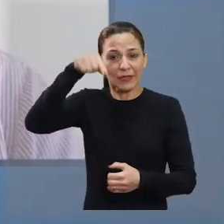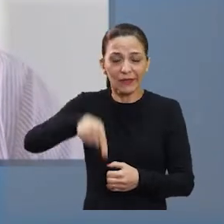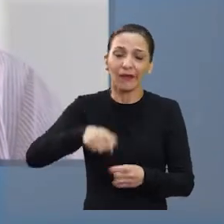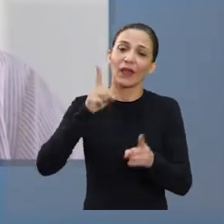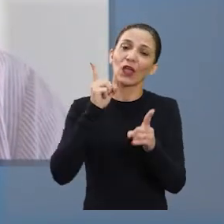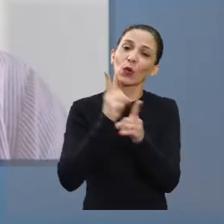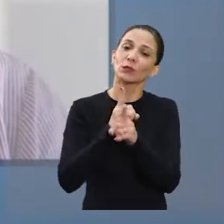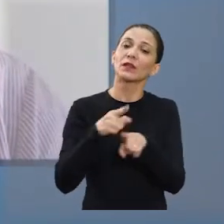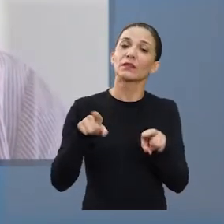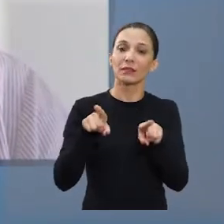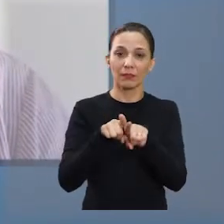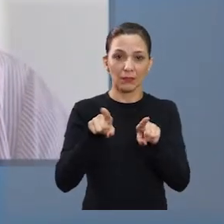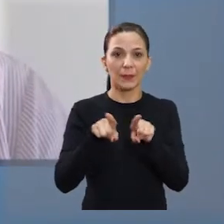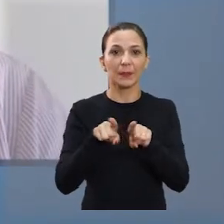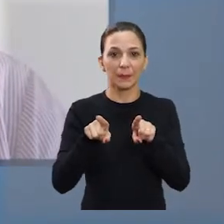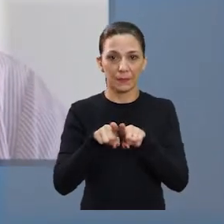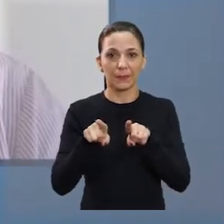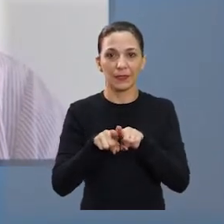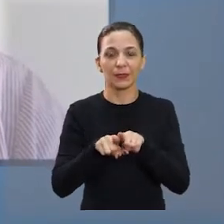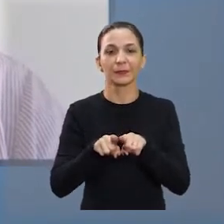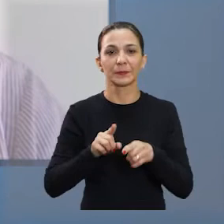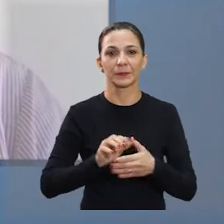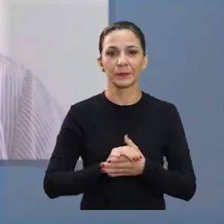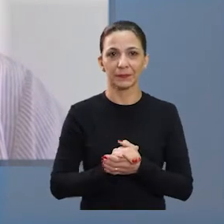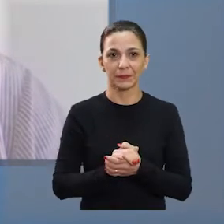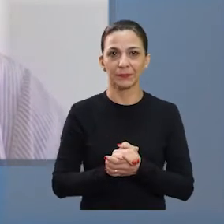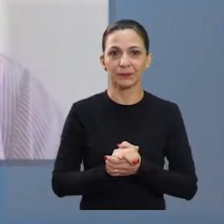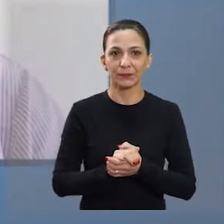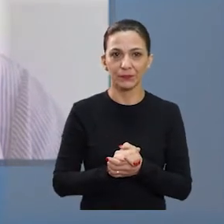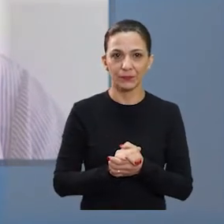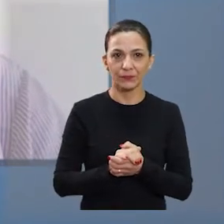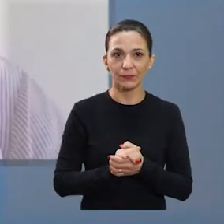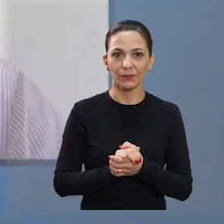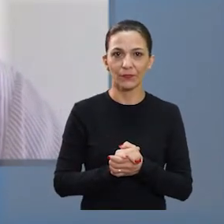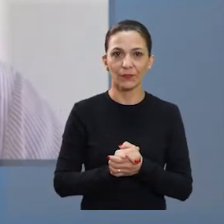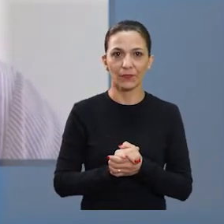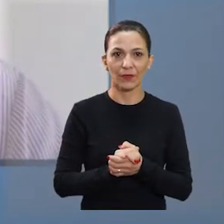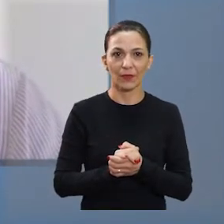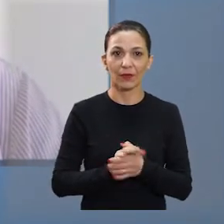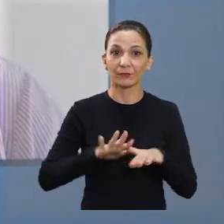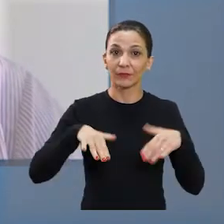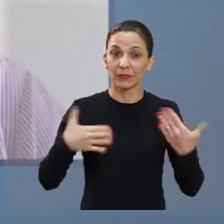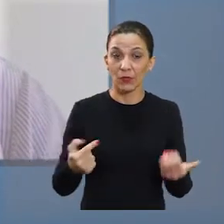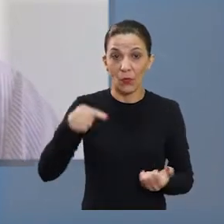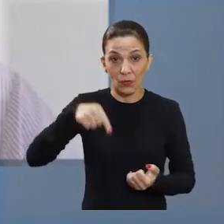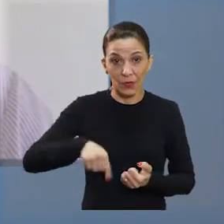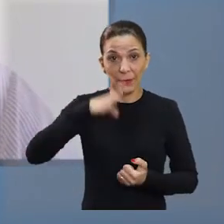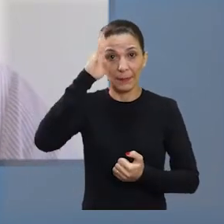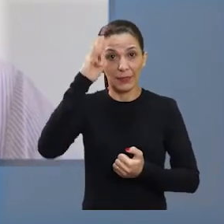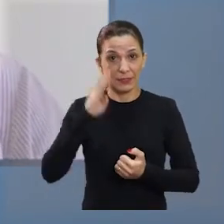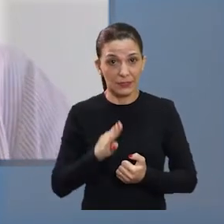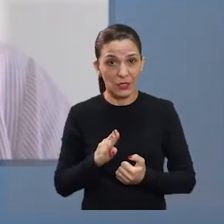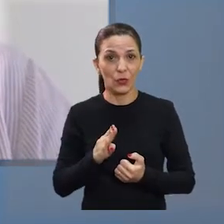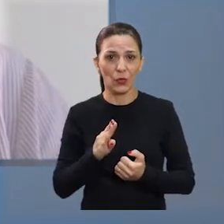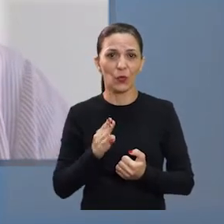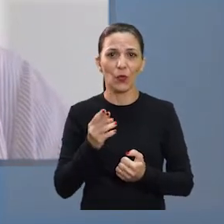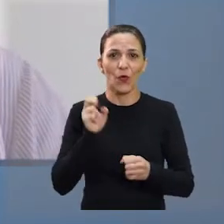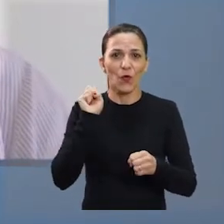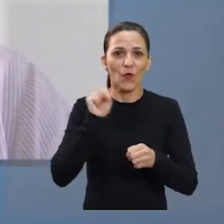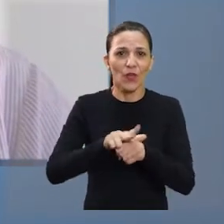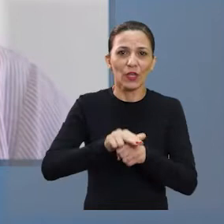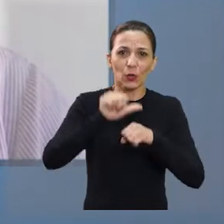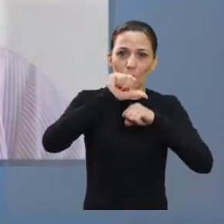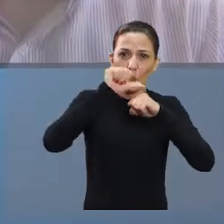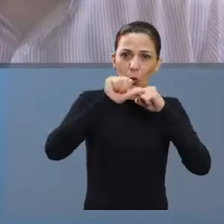Brasil, né, fora a questão da variante de Manaus, o Brasil segue um pouco depois do que acontece na Europa e nos Estados Unidos. Sendo